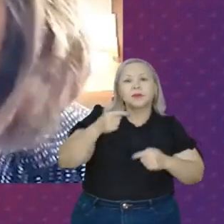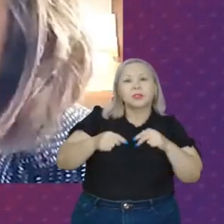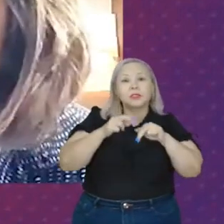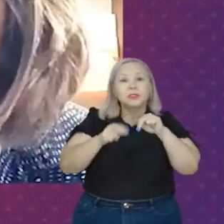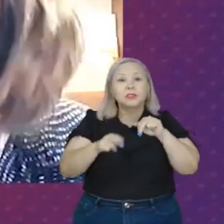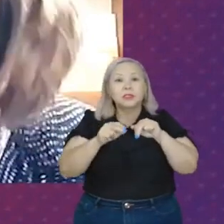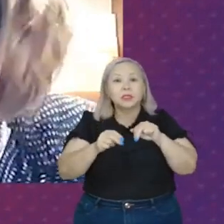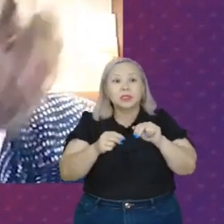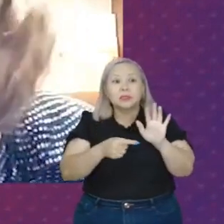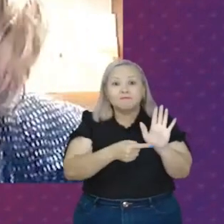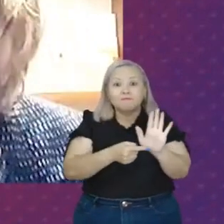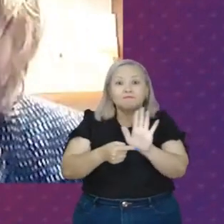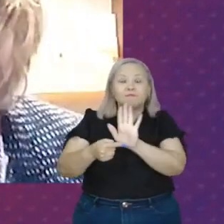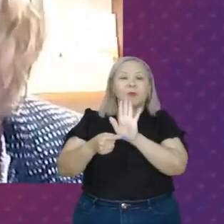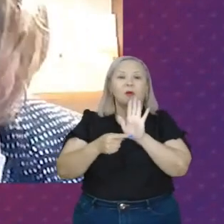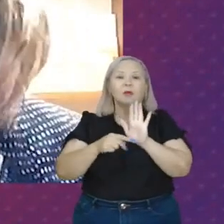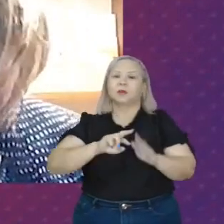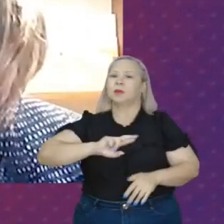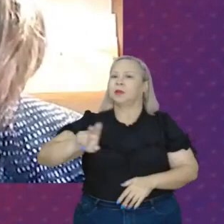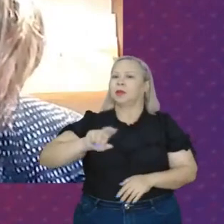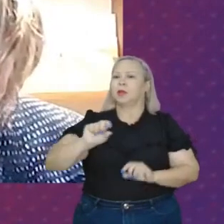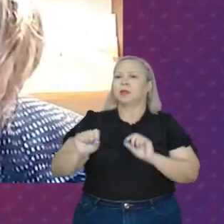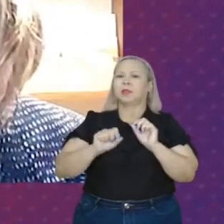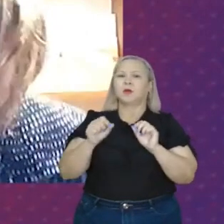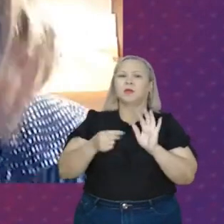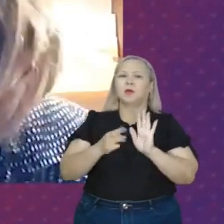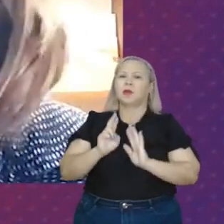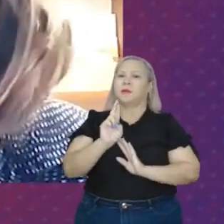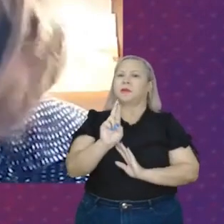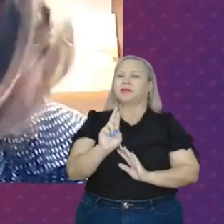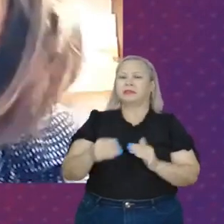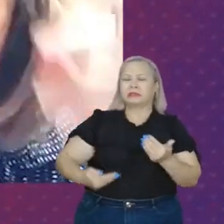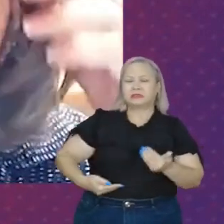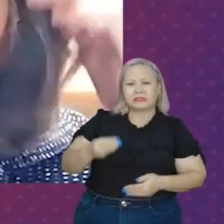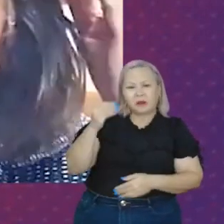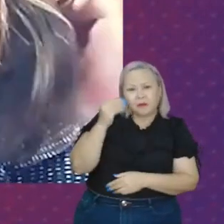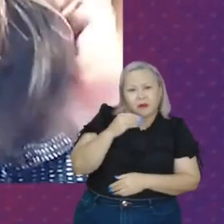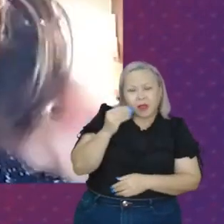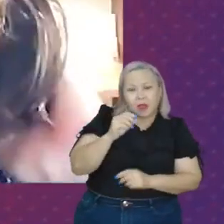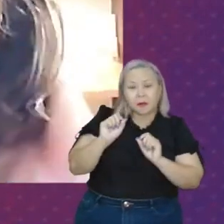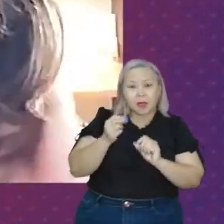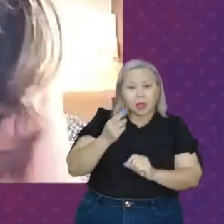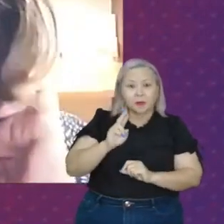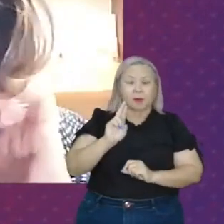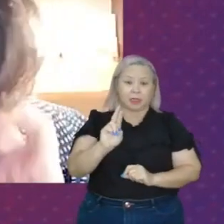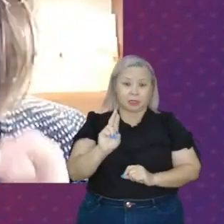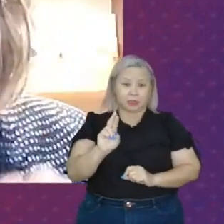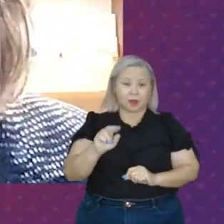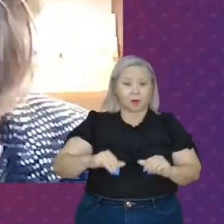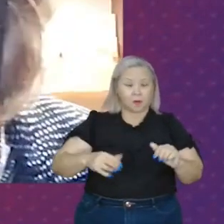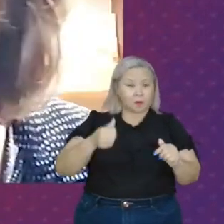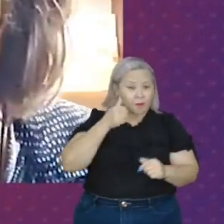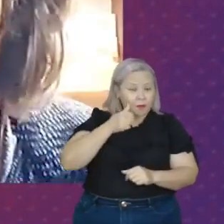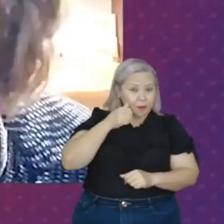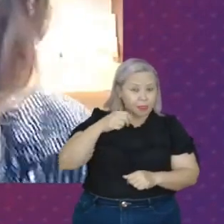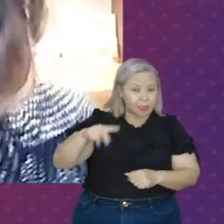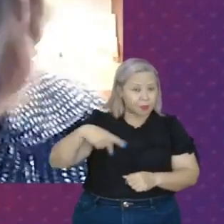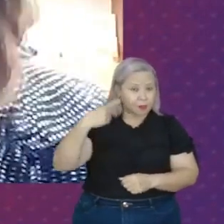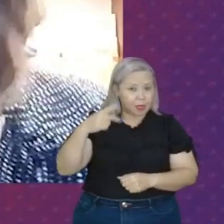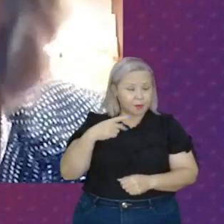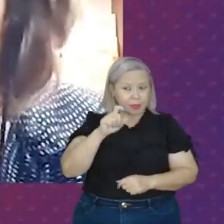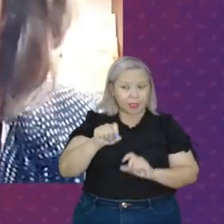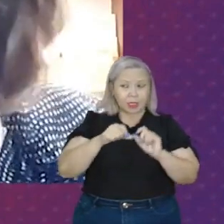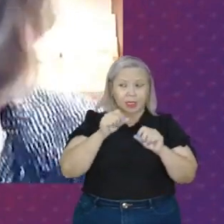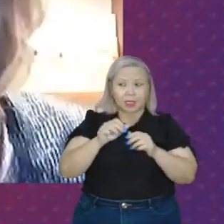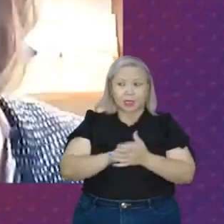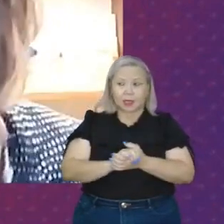se expressa não apenas na subrepresentação. E a subrepresentação feminina no parlamento, ela tanto é